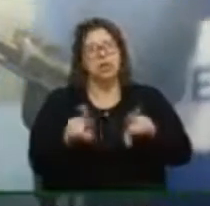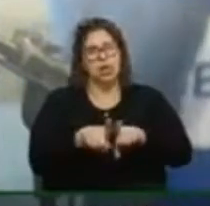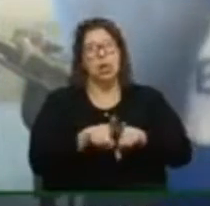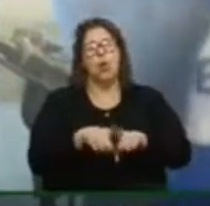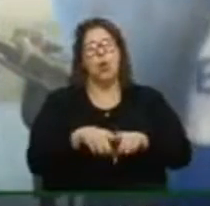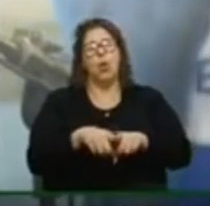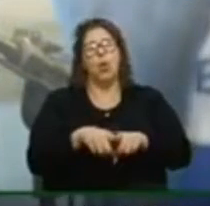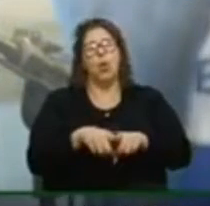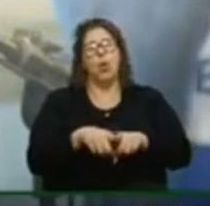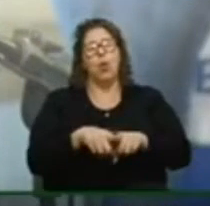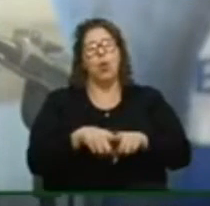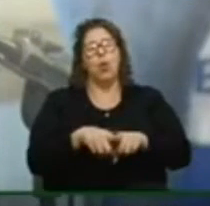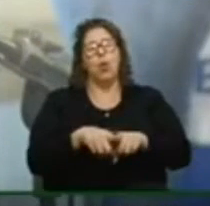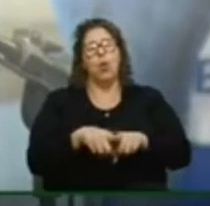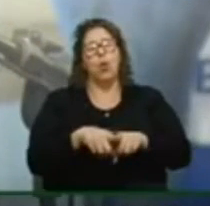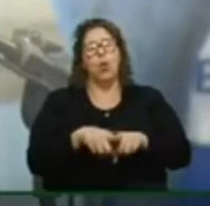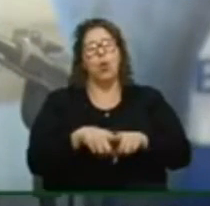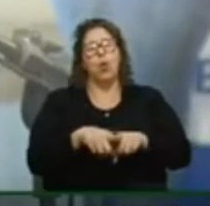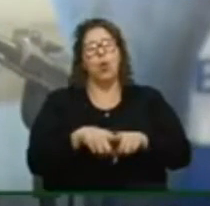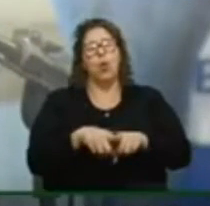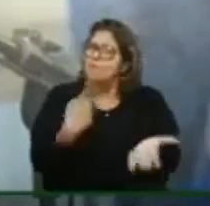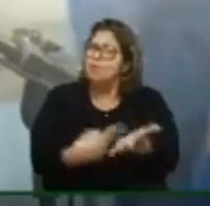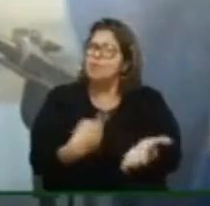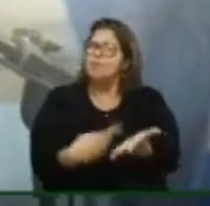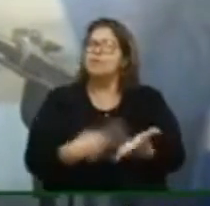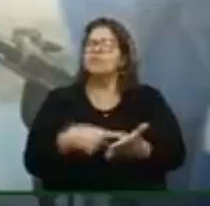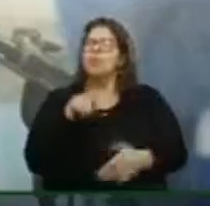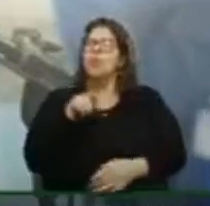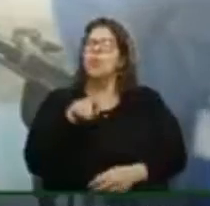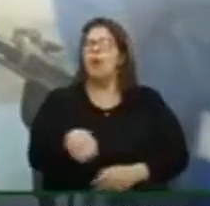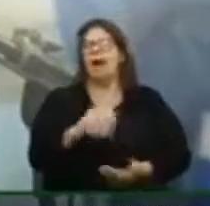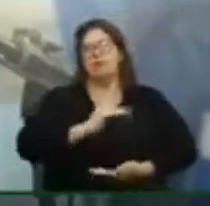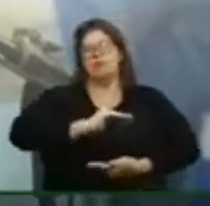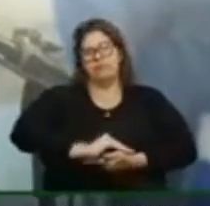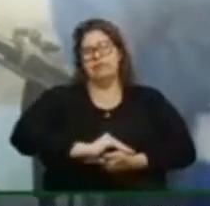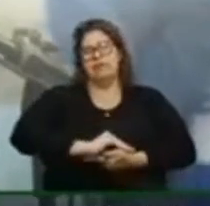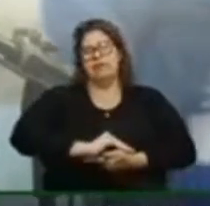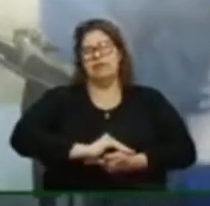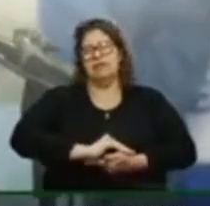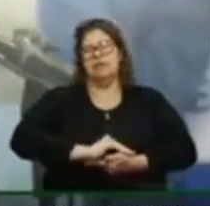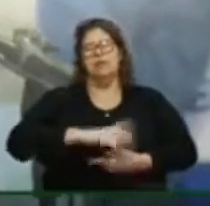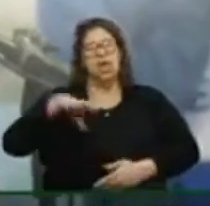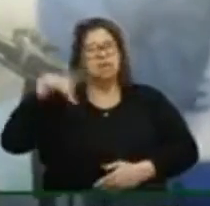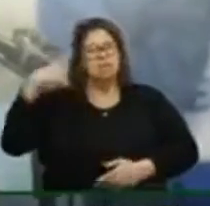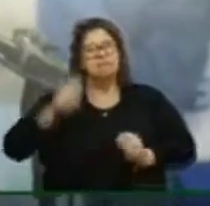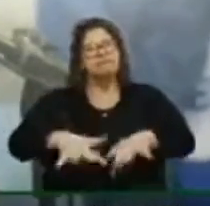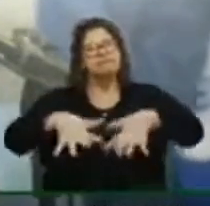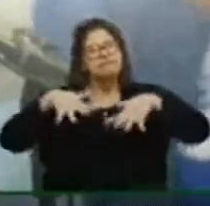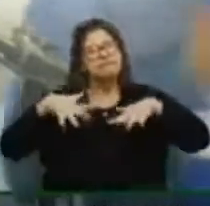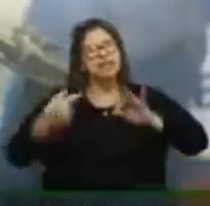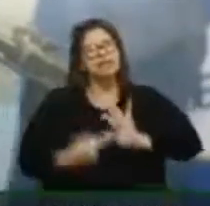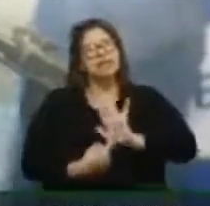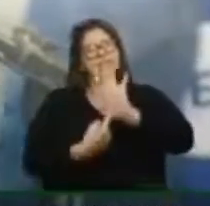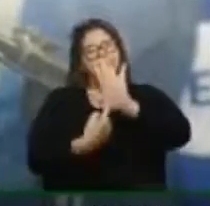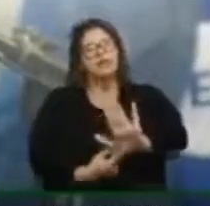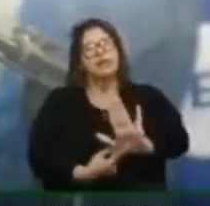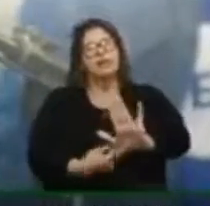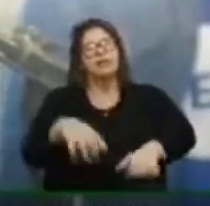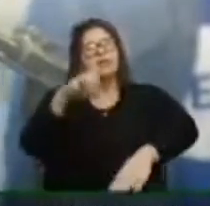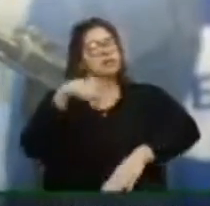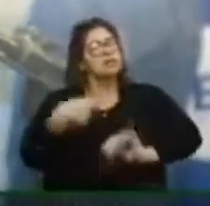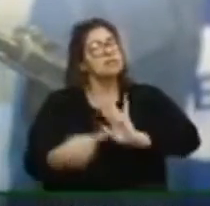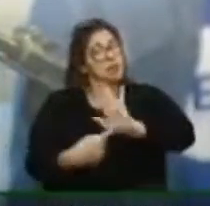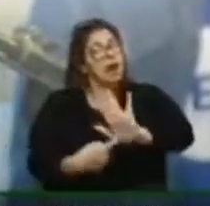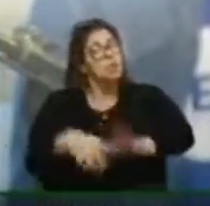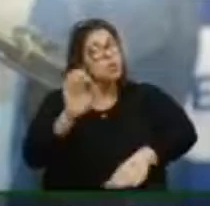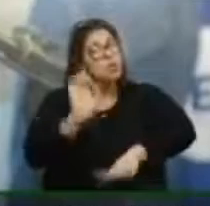compromisso com essa universidade não mas como assembléia legislativa podemos fazer a diferença e mostrar para o governo que não é um